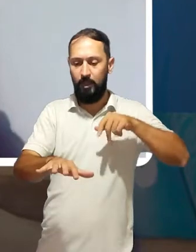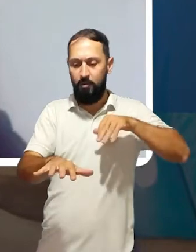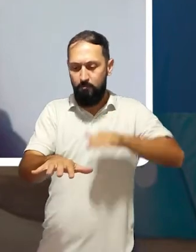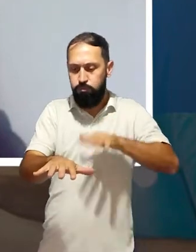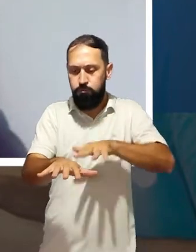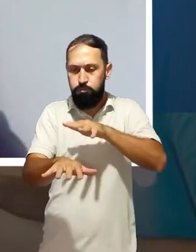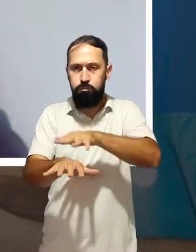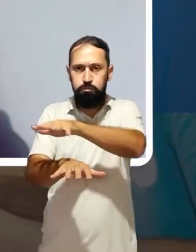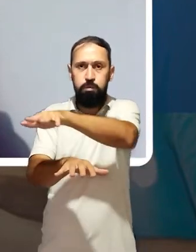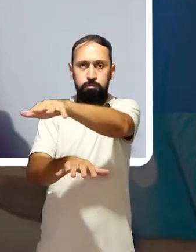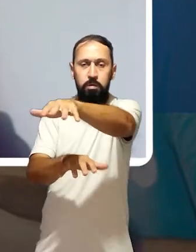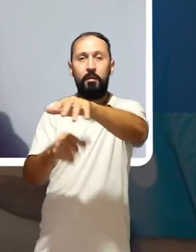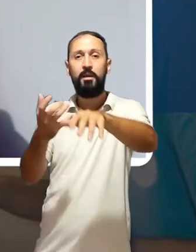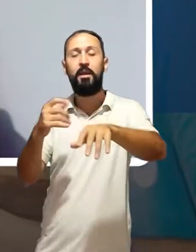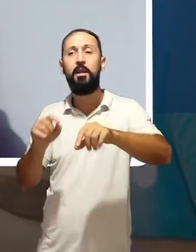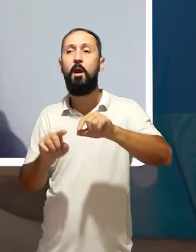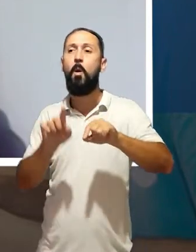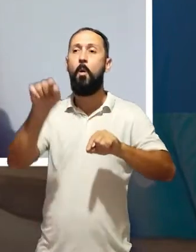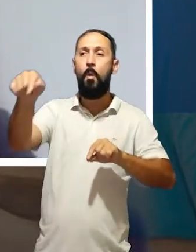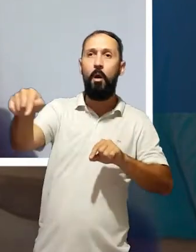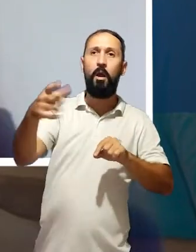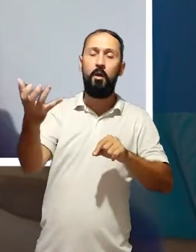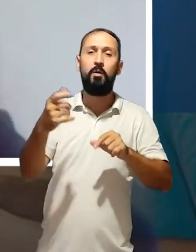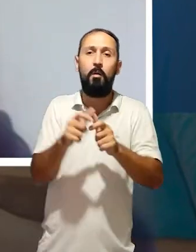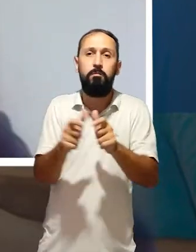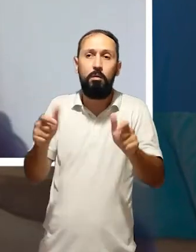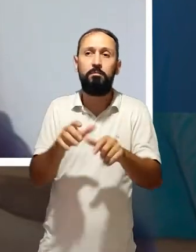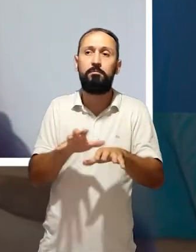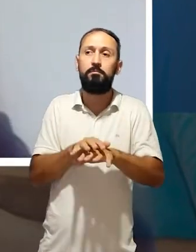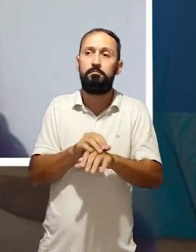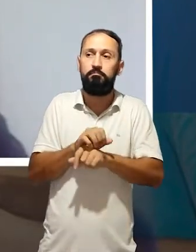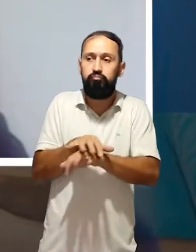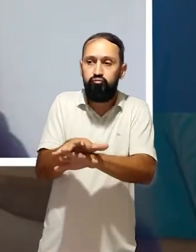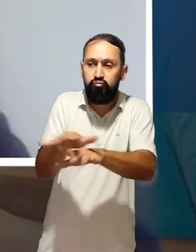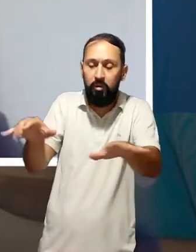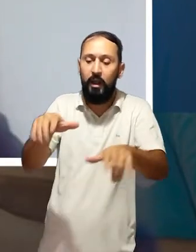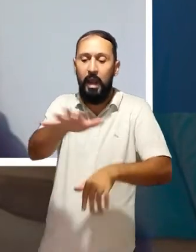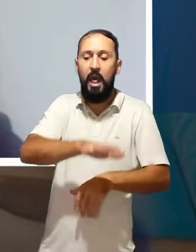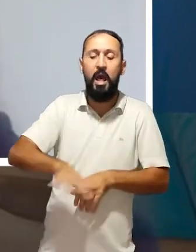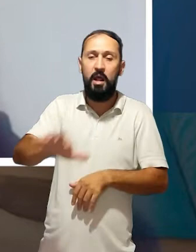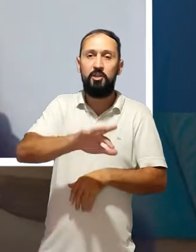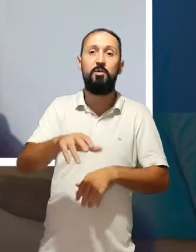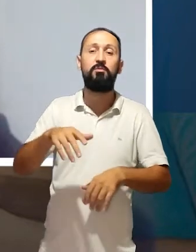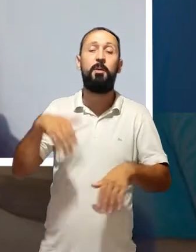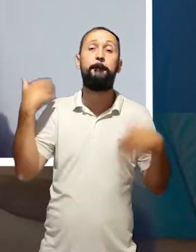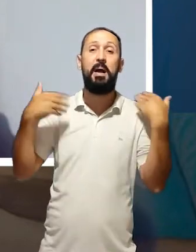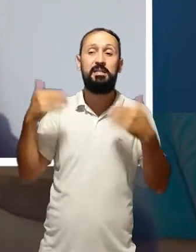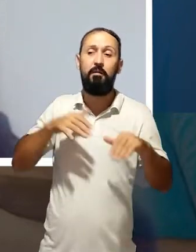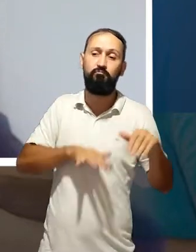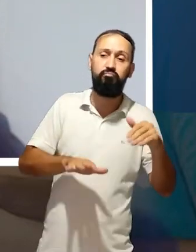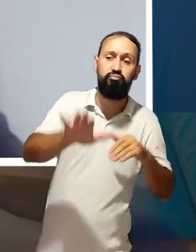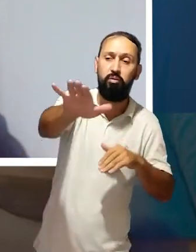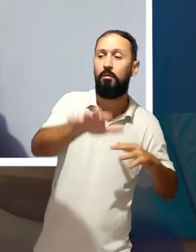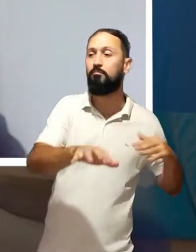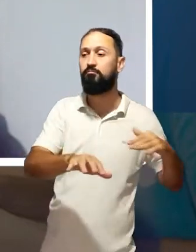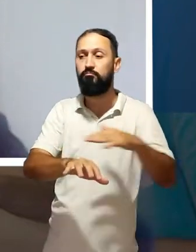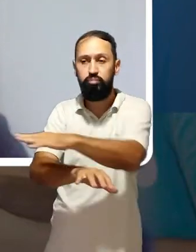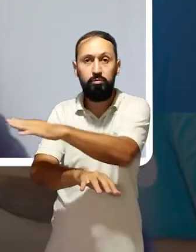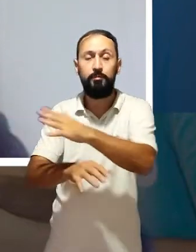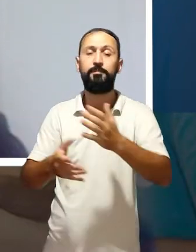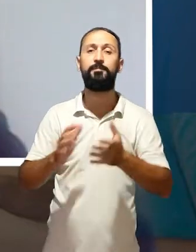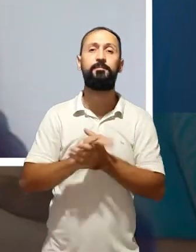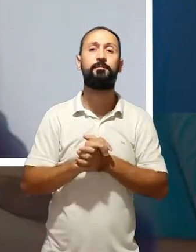militares. Toda vez que um grande exército pensava em expandir seus domínios, aquela era uma região de